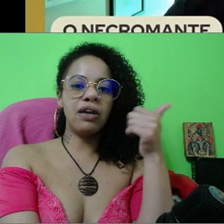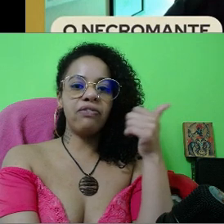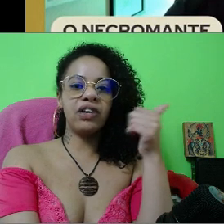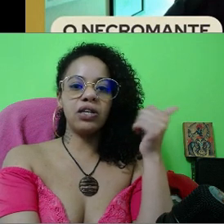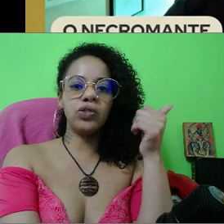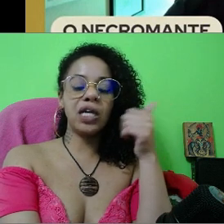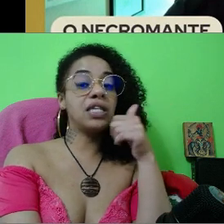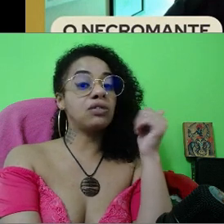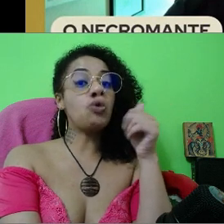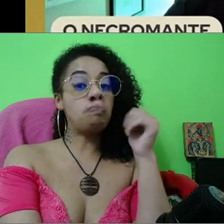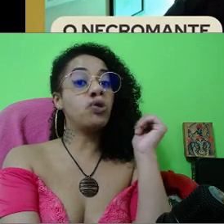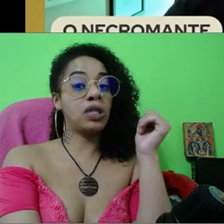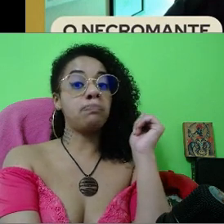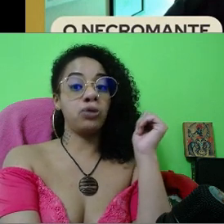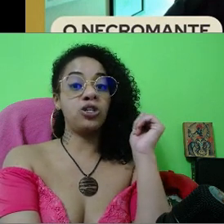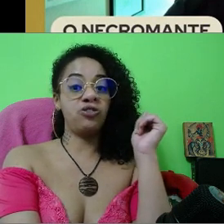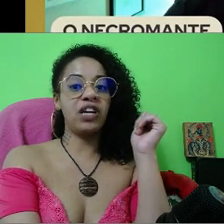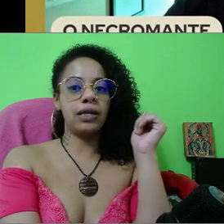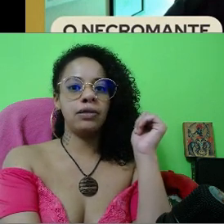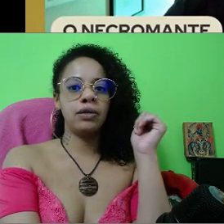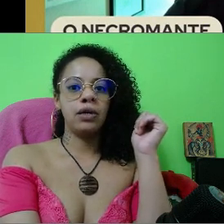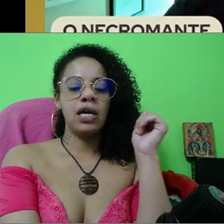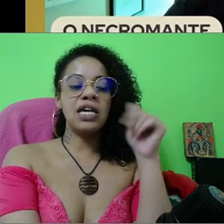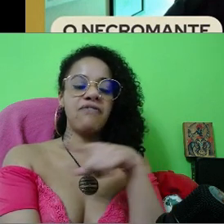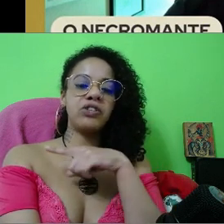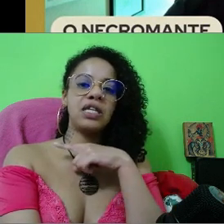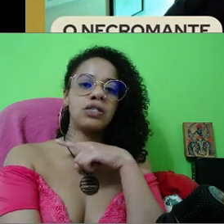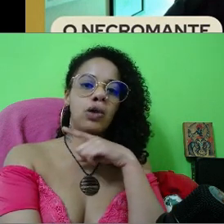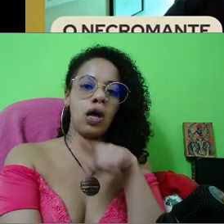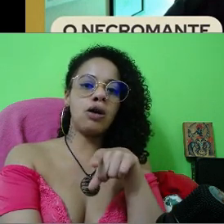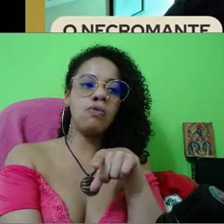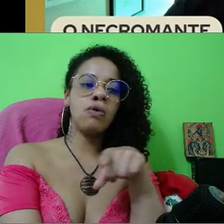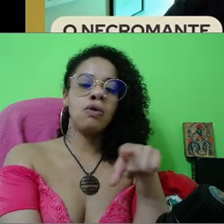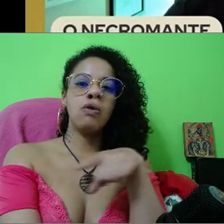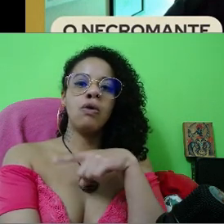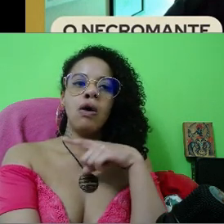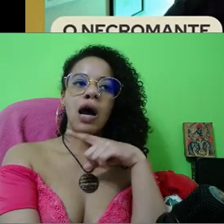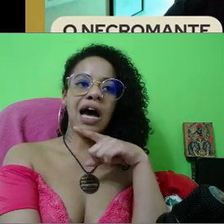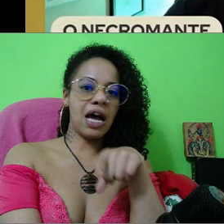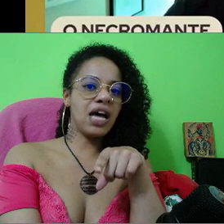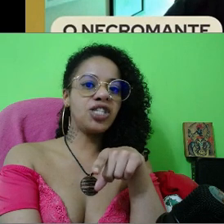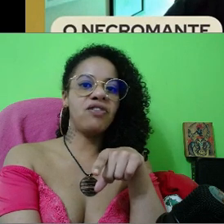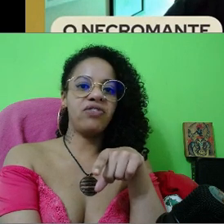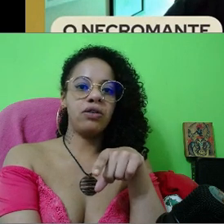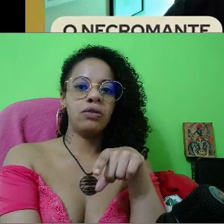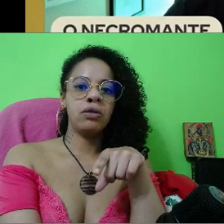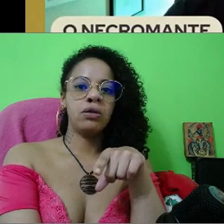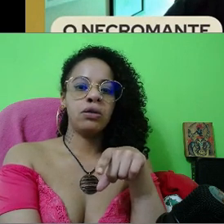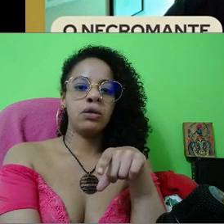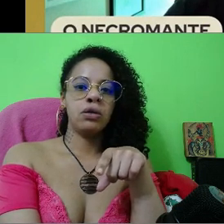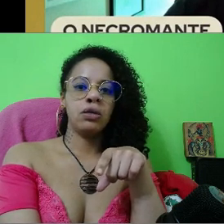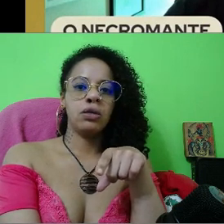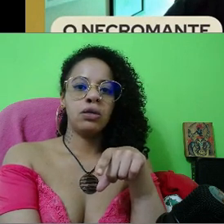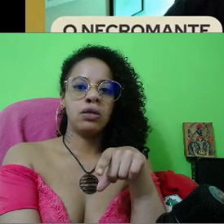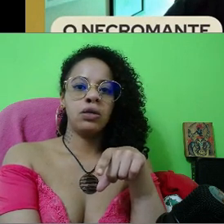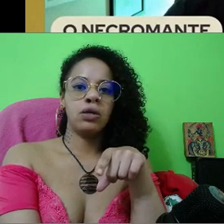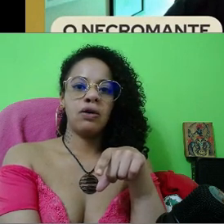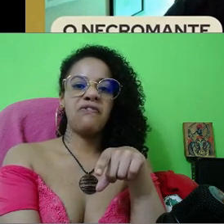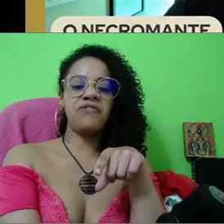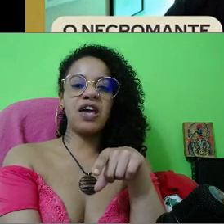vocês estão aí falando isso aí vocês estão com poder de fala e aí vocês colocam a narrativa